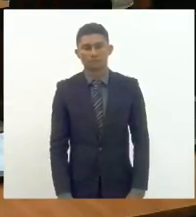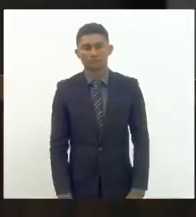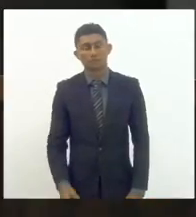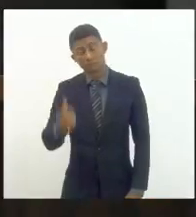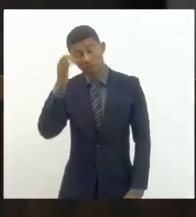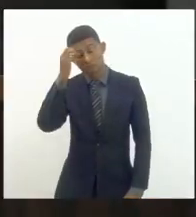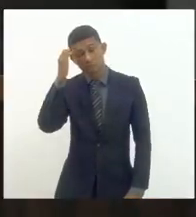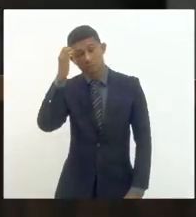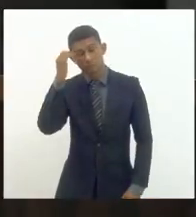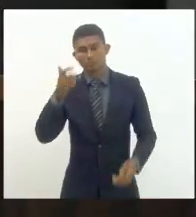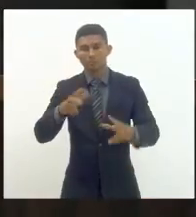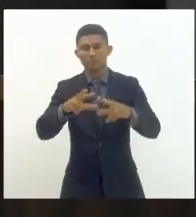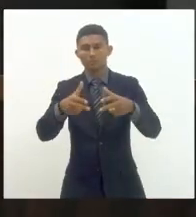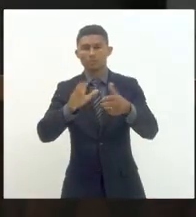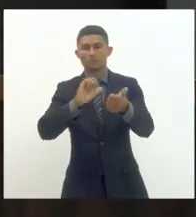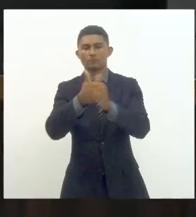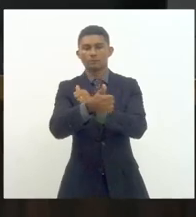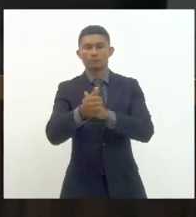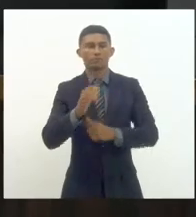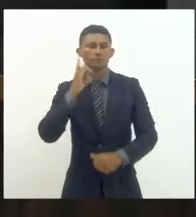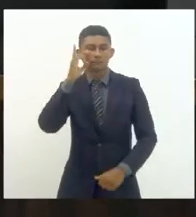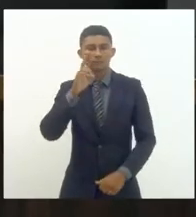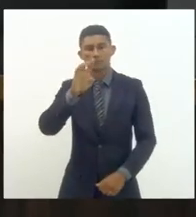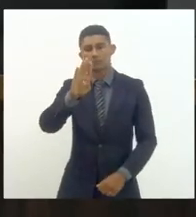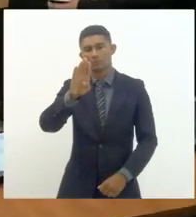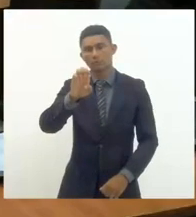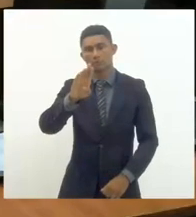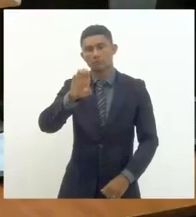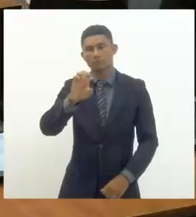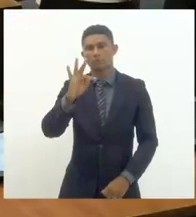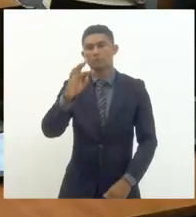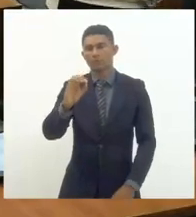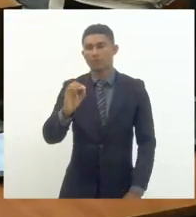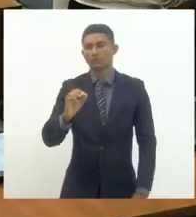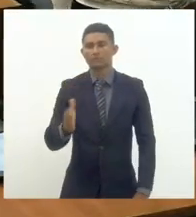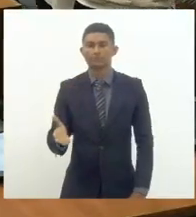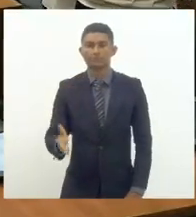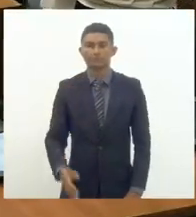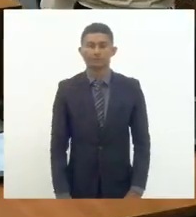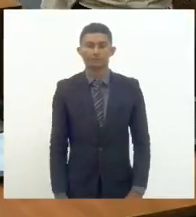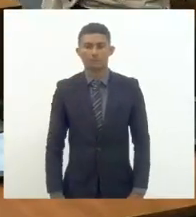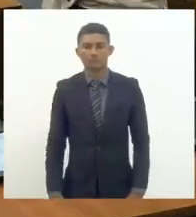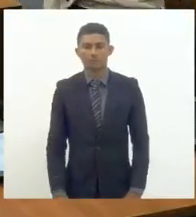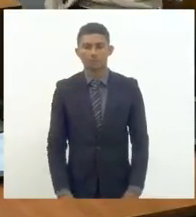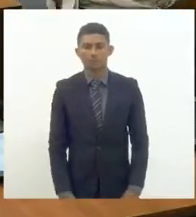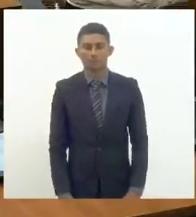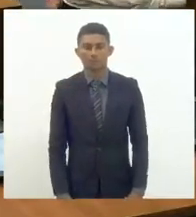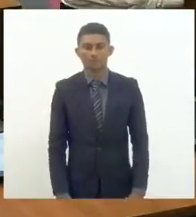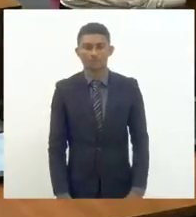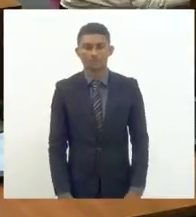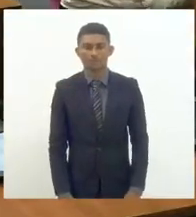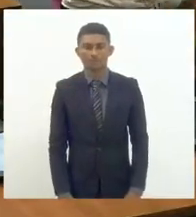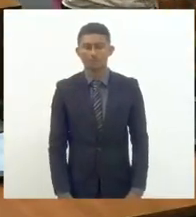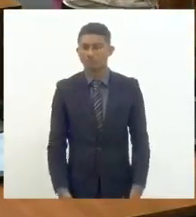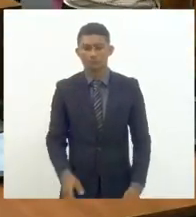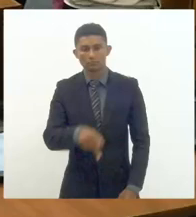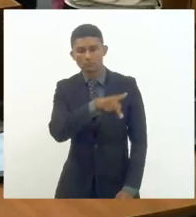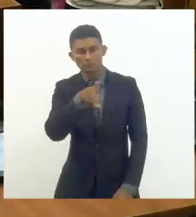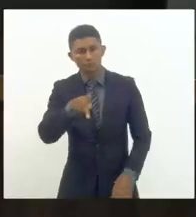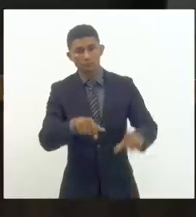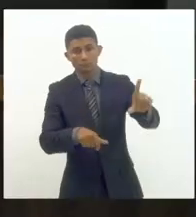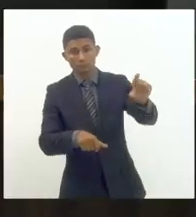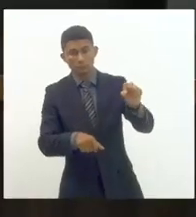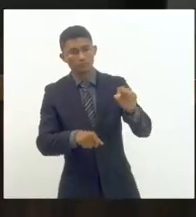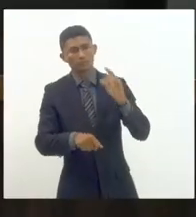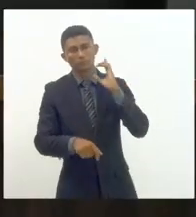Pela Comissão de Esporte, deputado Bebeto. Deputado Bebeto. A presidência designa deputado